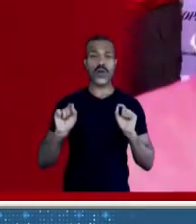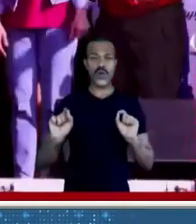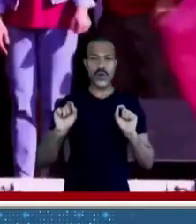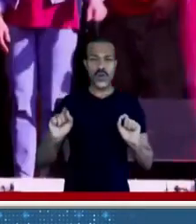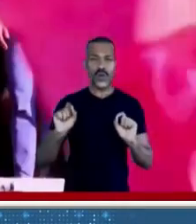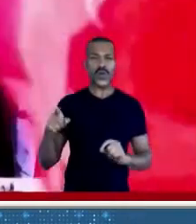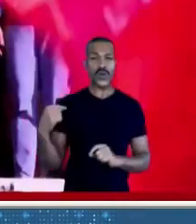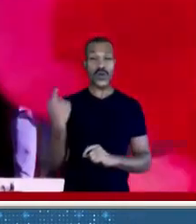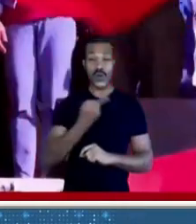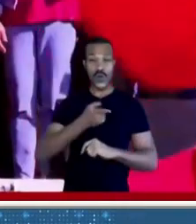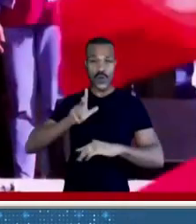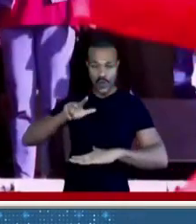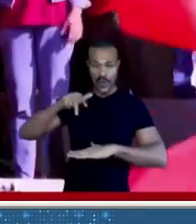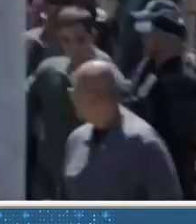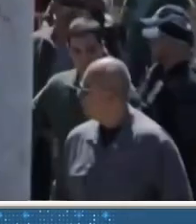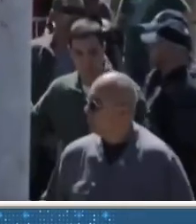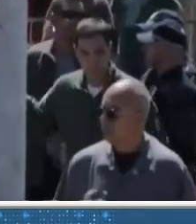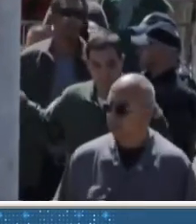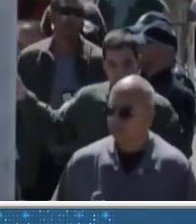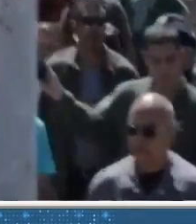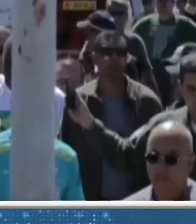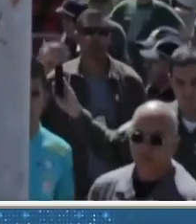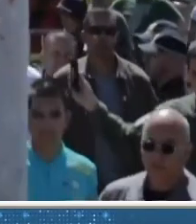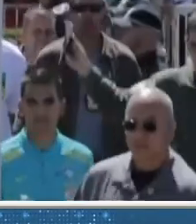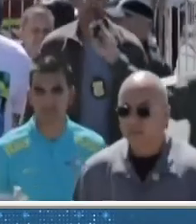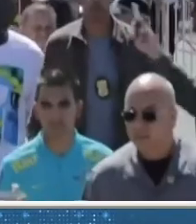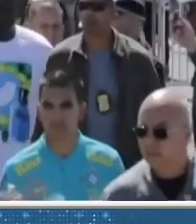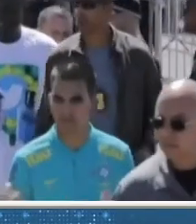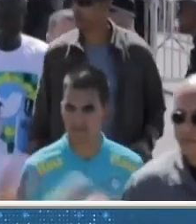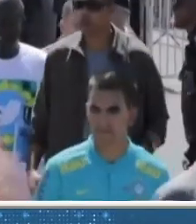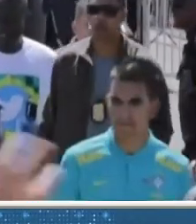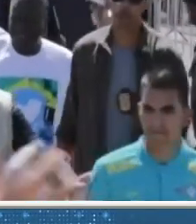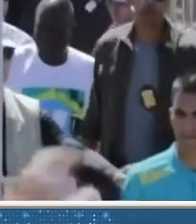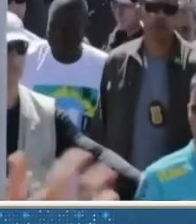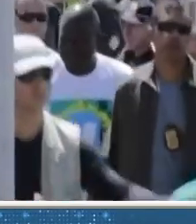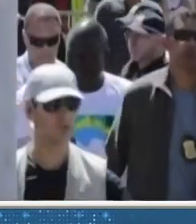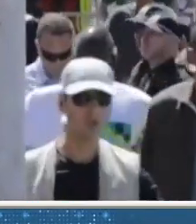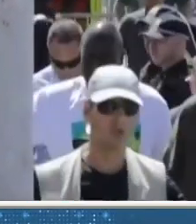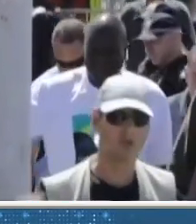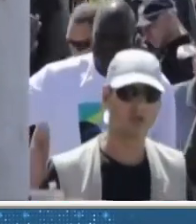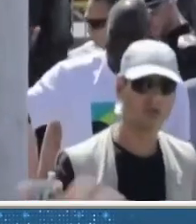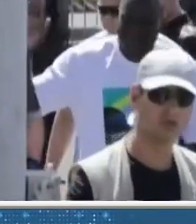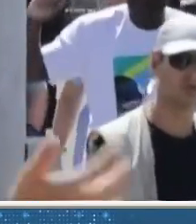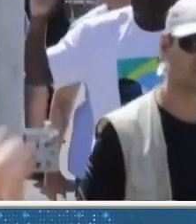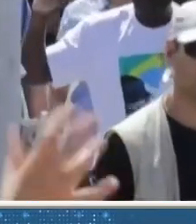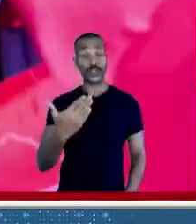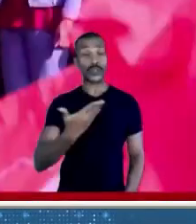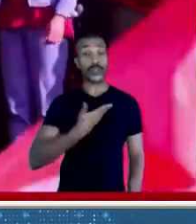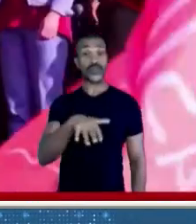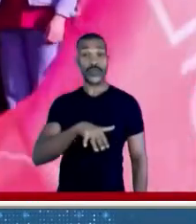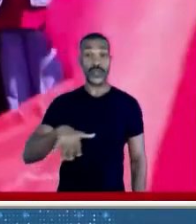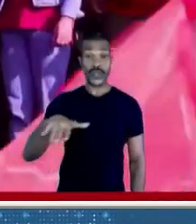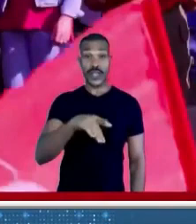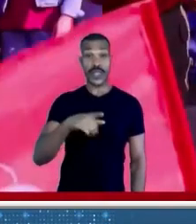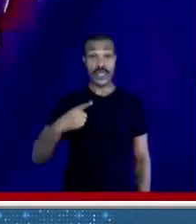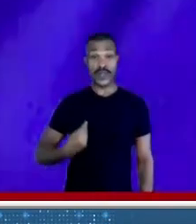enquanto a população precisa de soluções objetivas para a crise econômica, a questão do desemprego, a fome. Então, todos eles vão